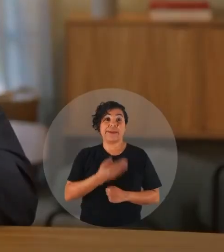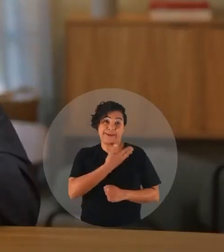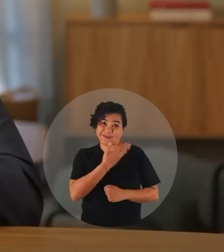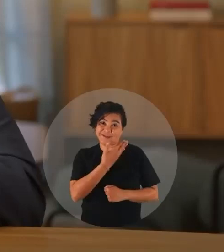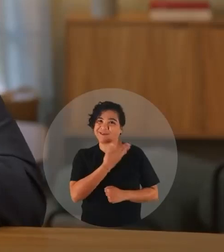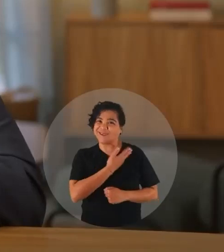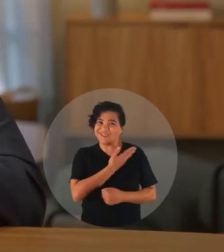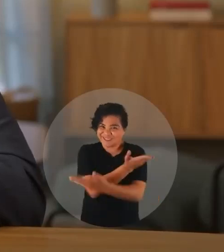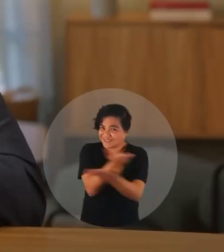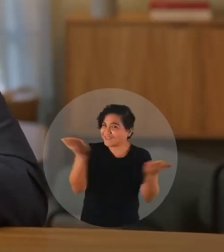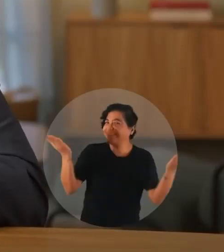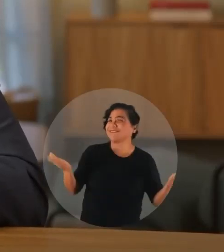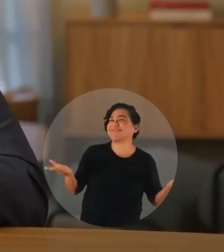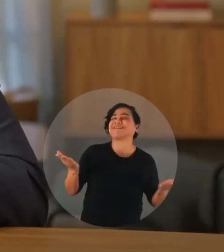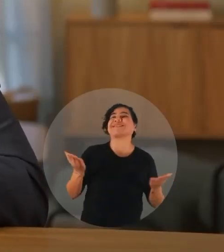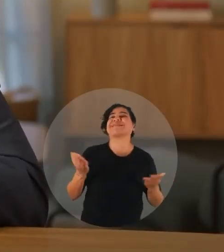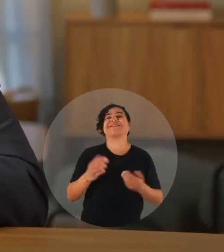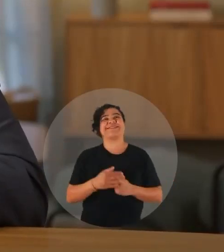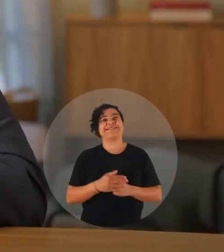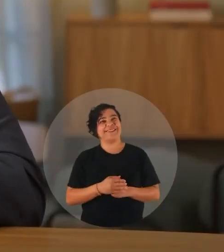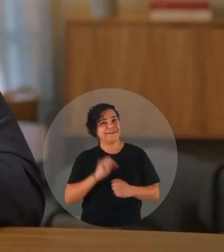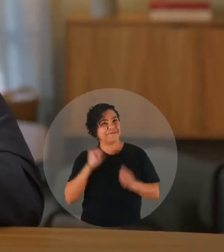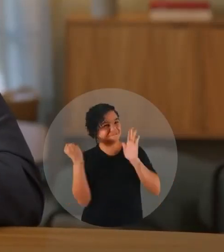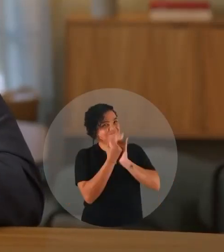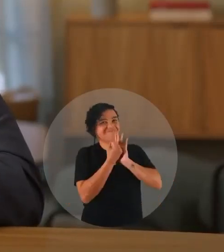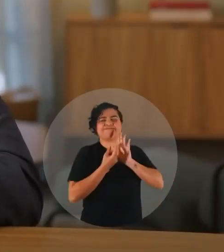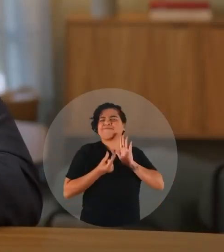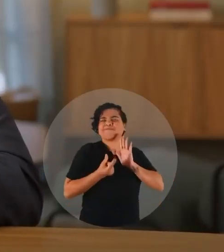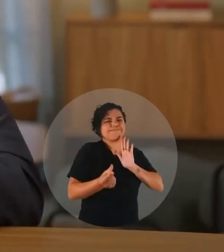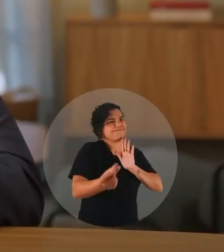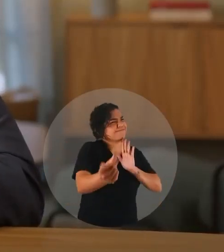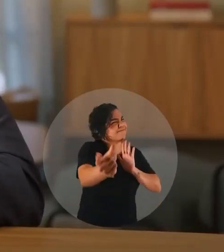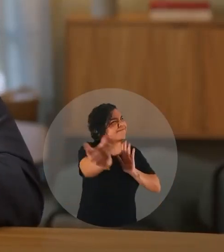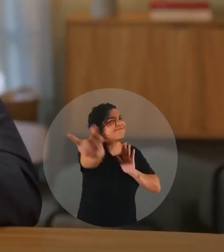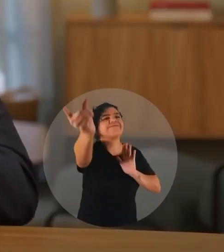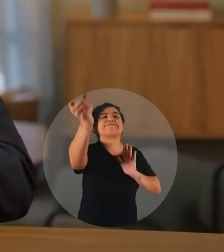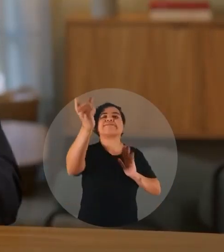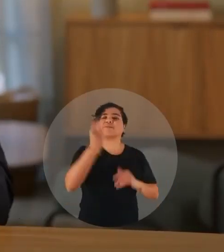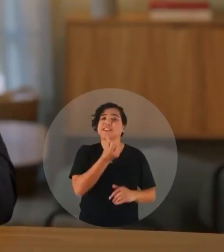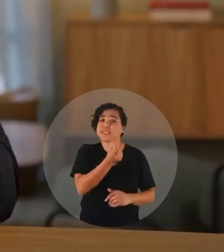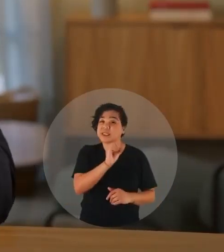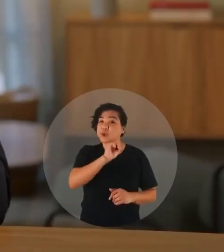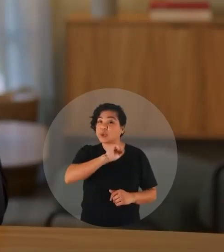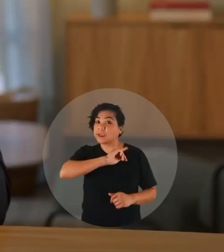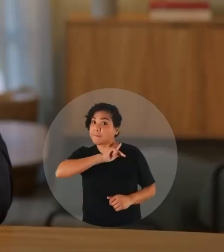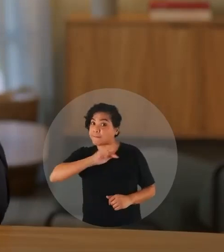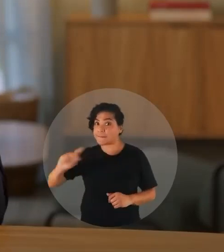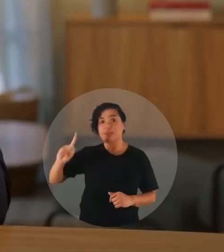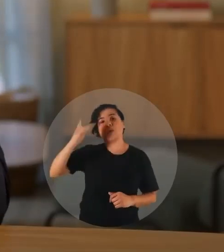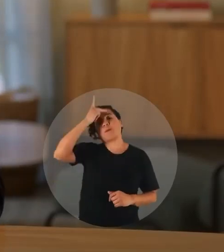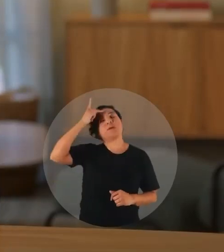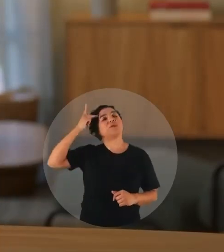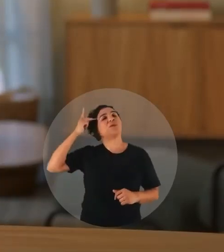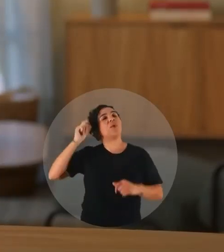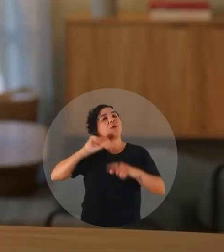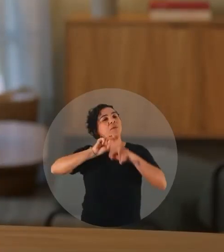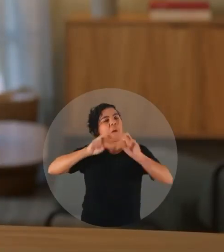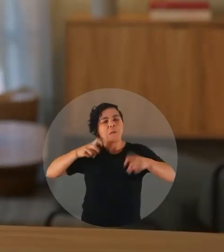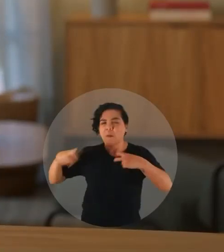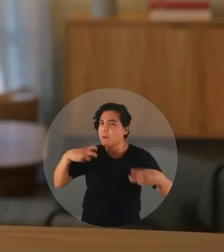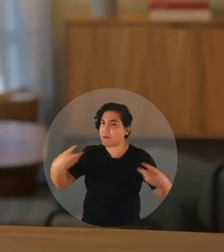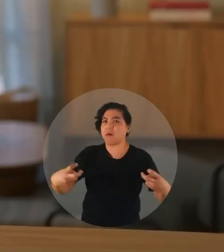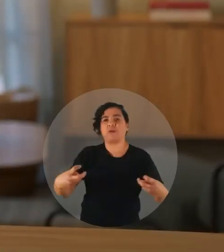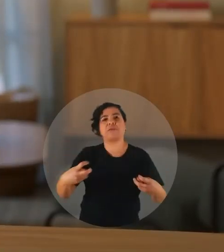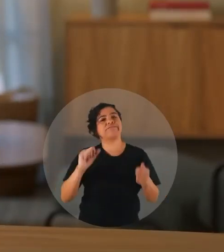Meus amigos e minhas amigas, nunca esqueceremos as mais de 680 mil pessoas